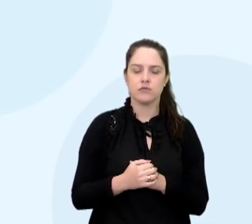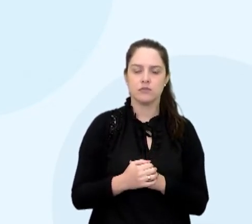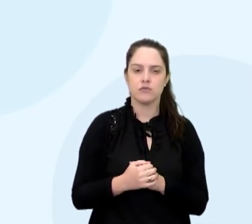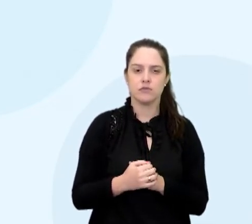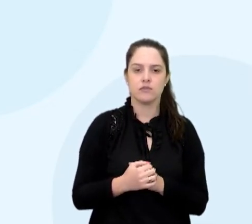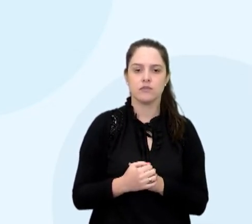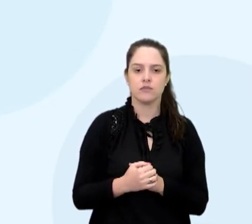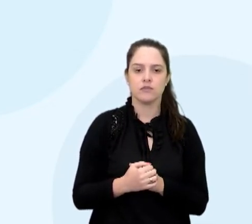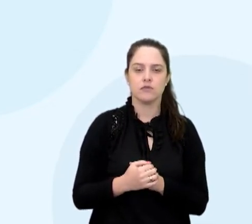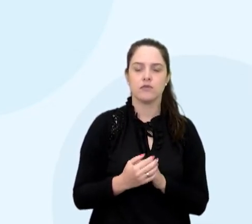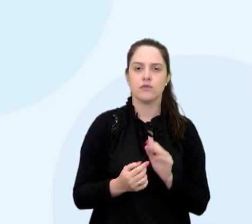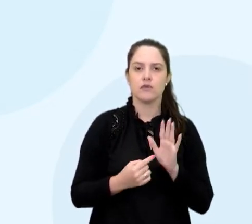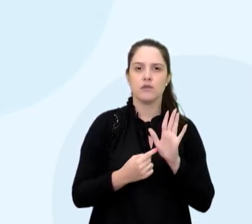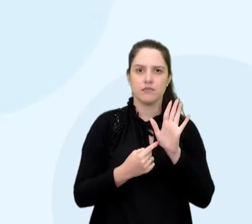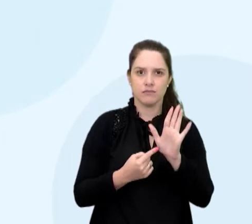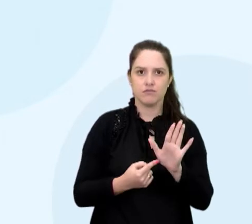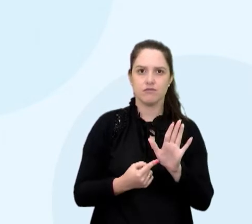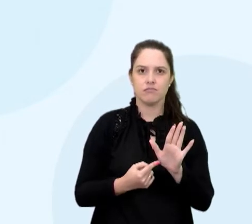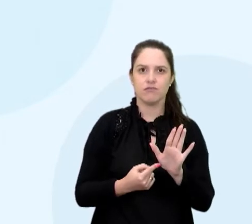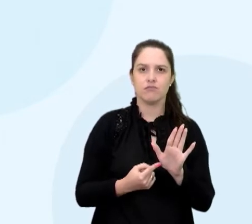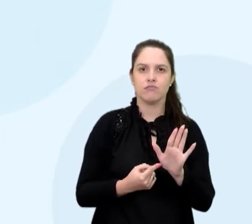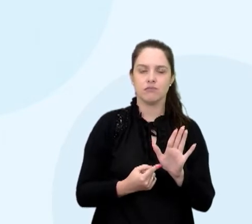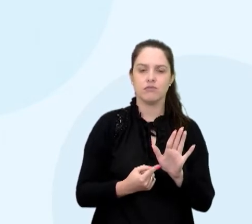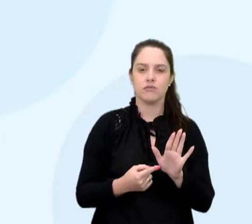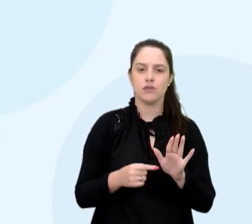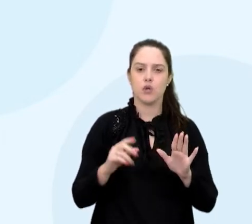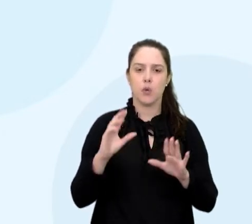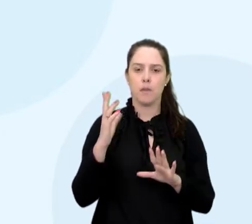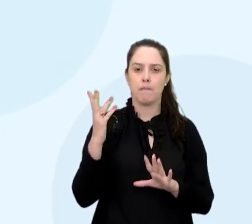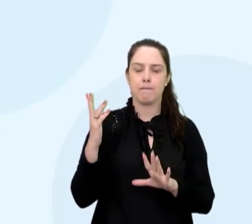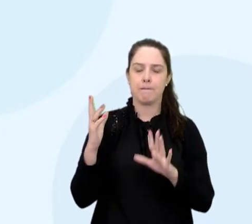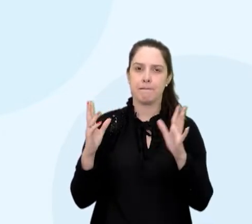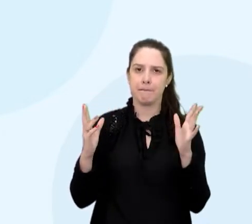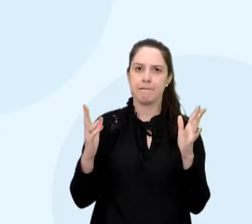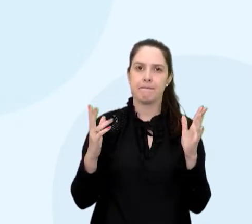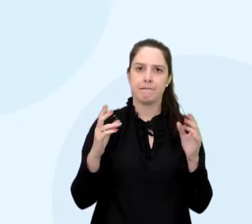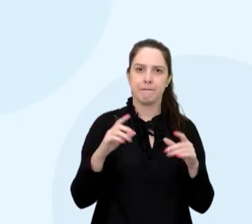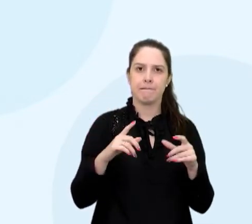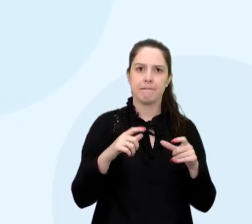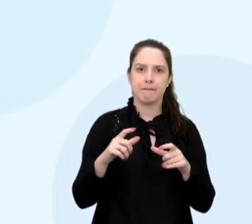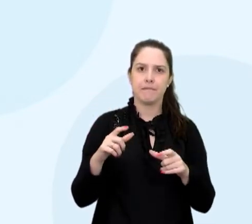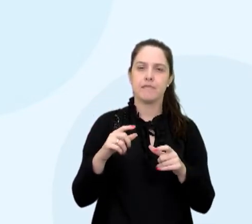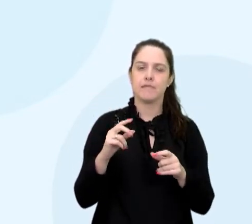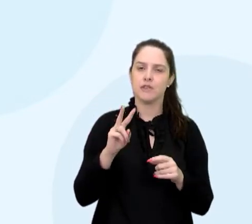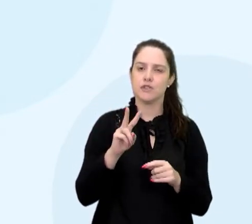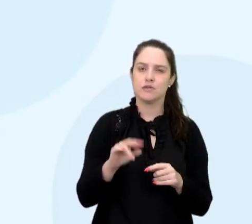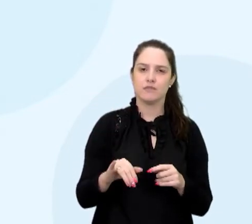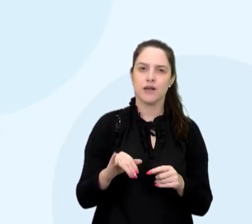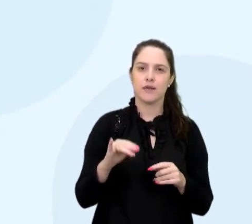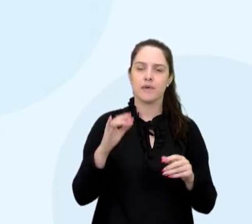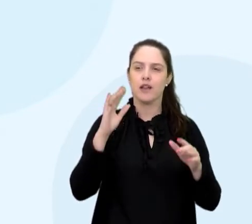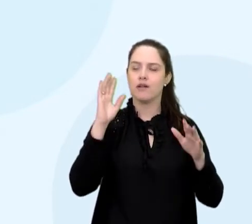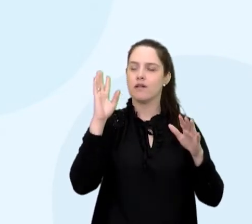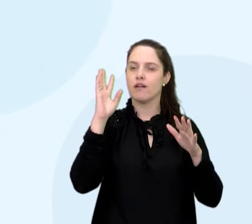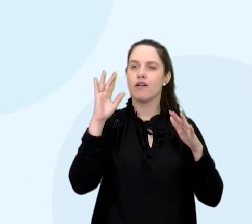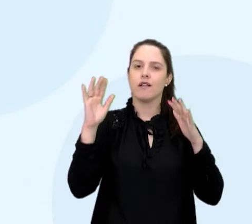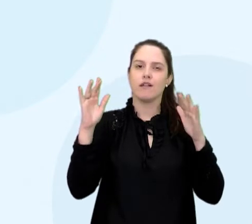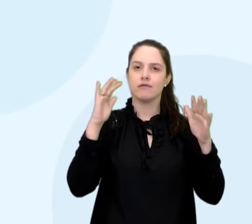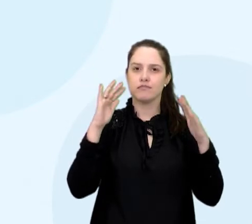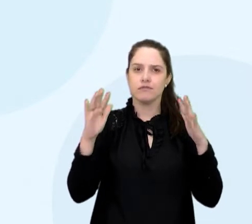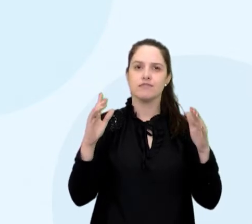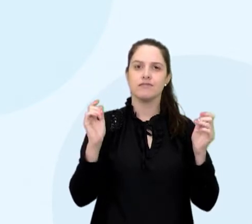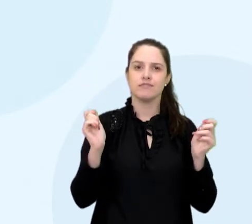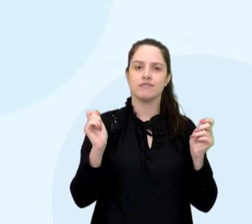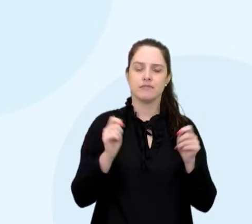aí vai desertificando tudo, e aí o planeta vai entregando pra gente aquilo que a gente tá dando pra ele. E aí todo mundo reclama, porque